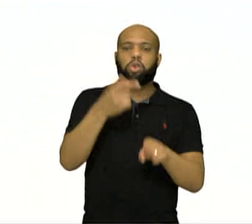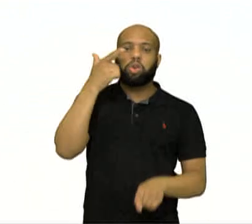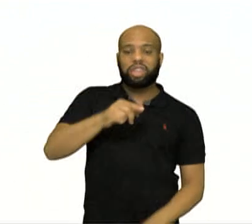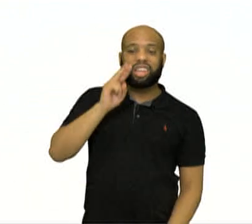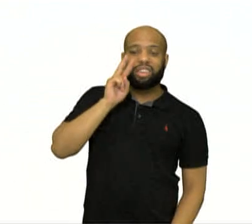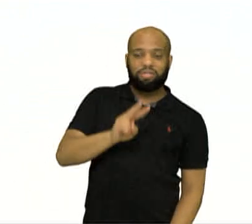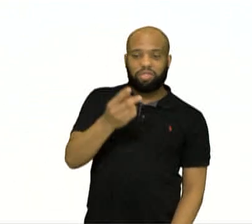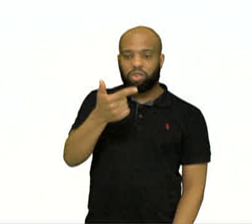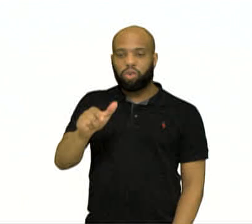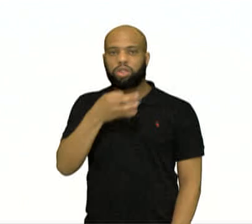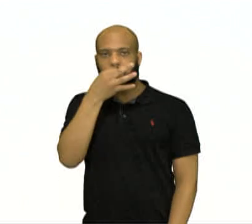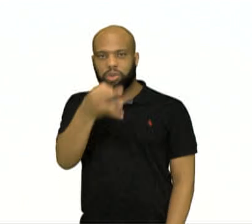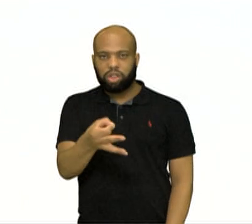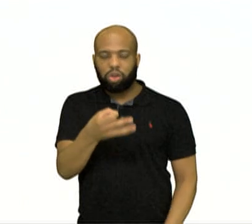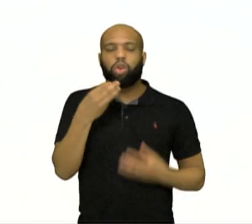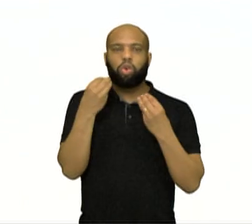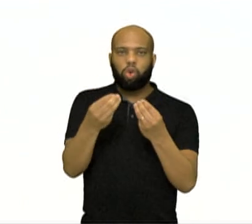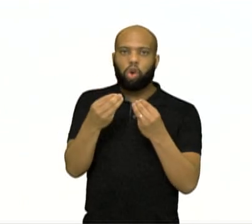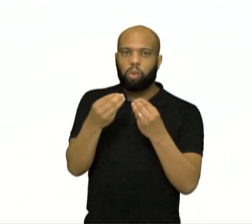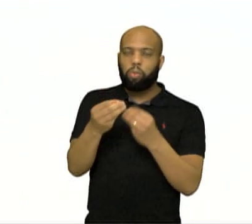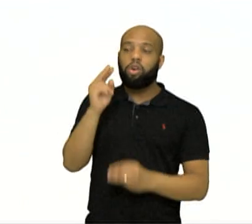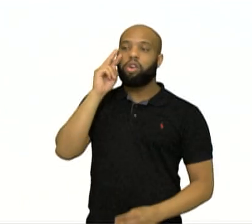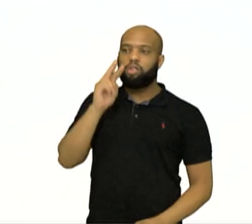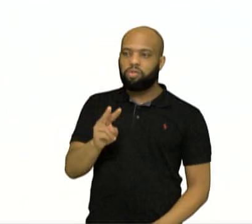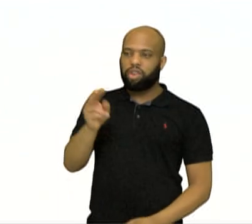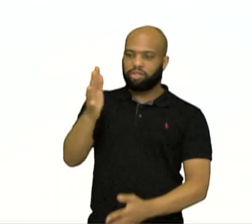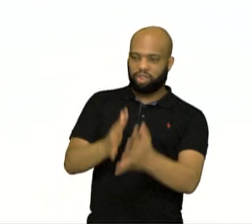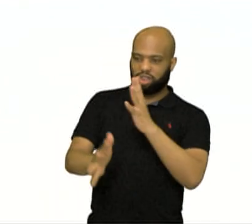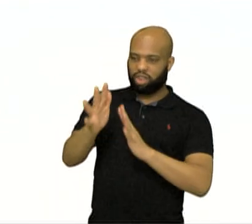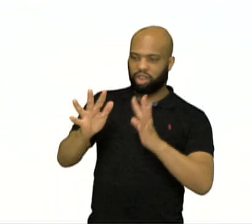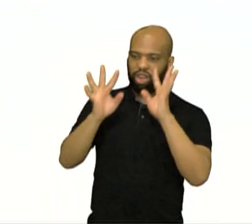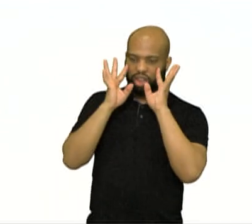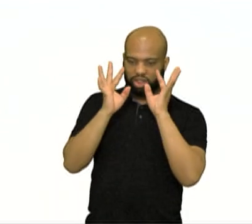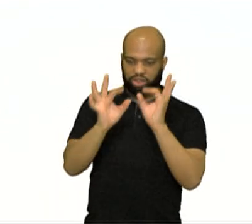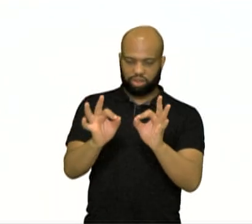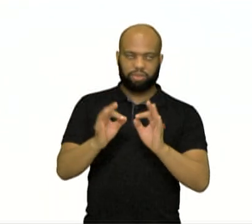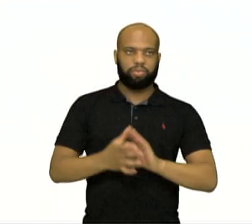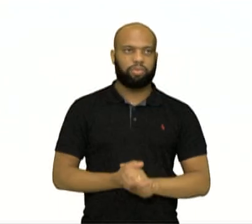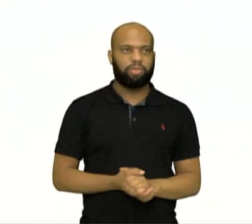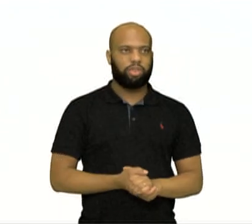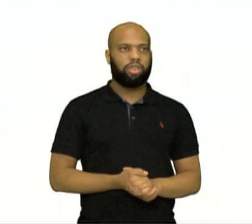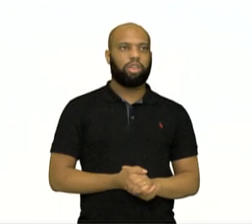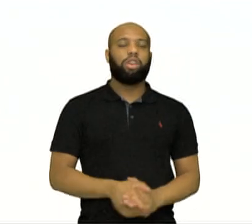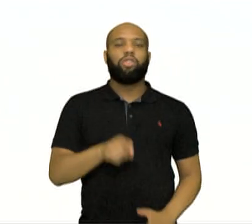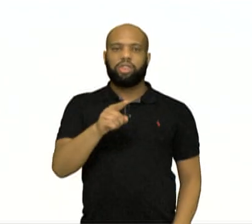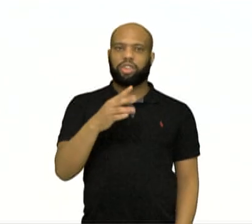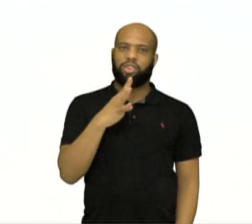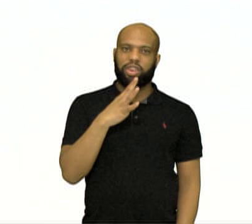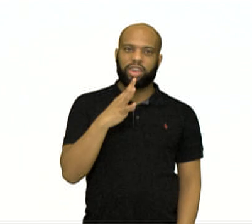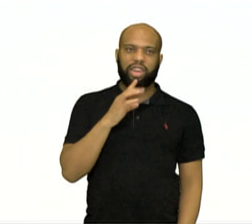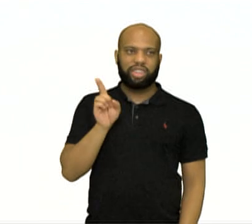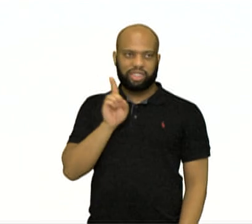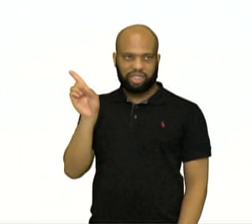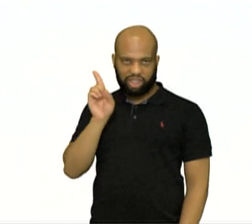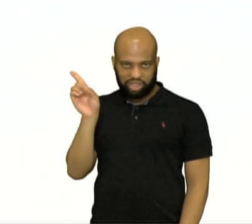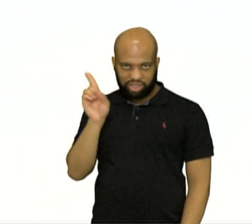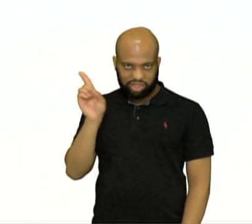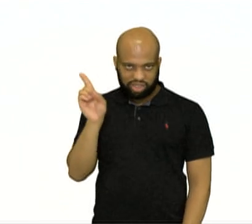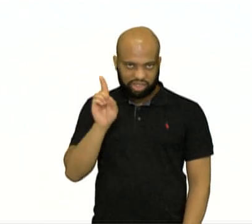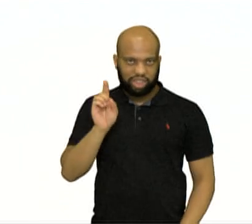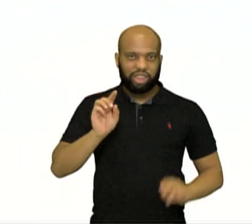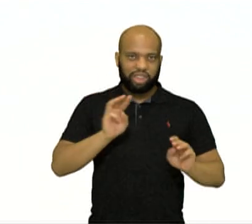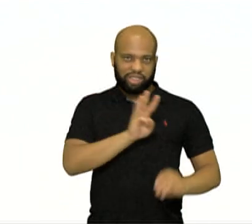praticando o quê? A escutativa, né? Você conhece a Redação Paraná? Está lá, ó,